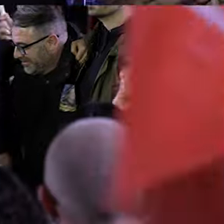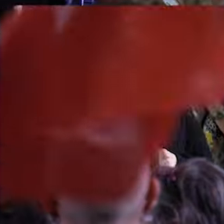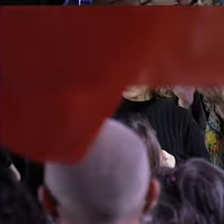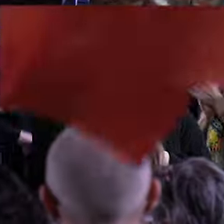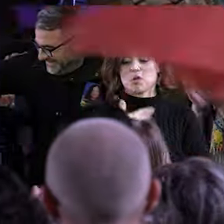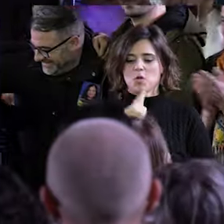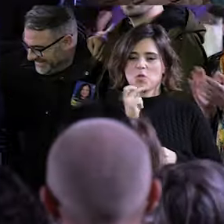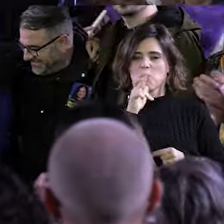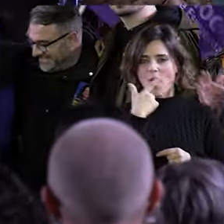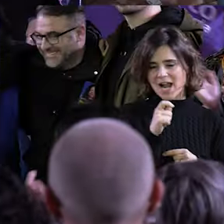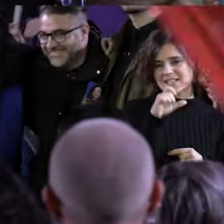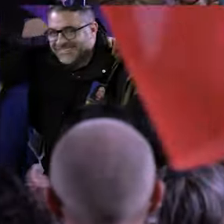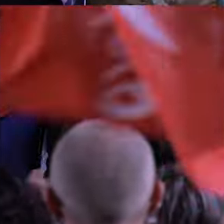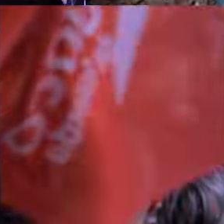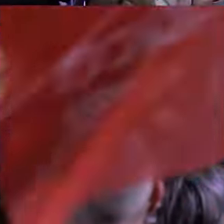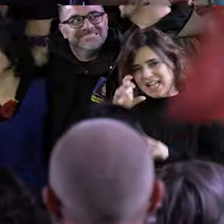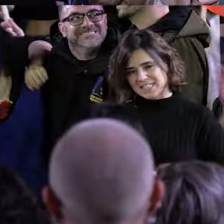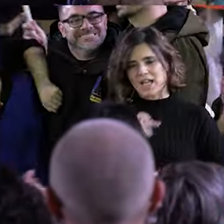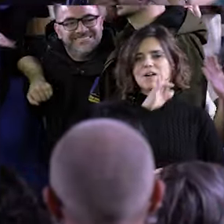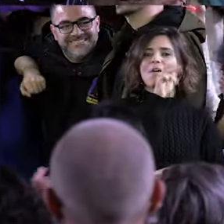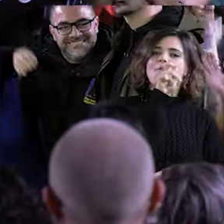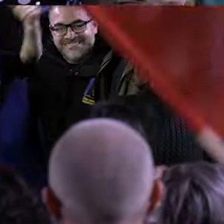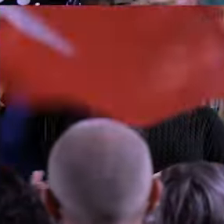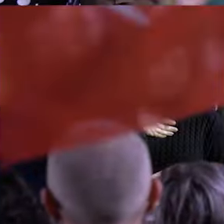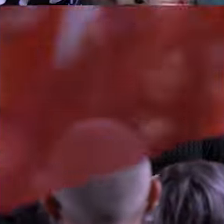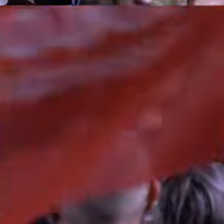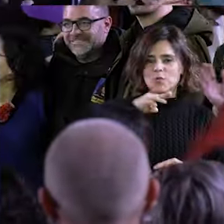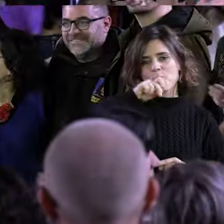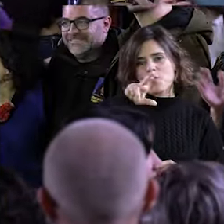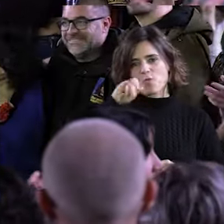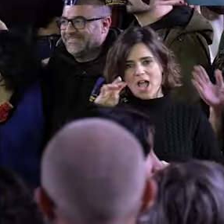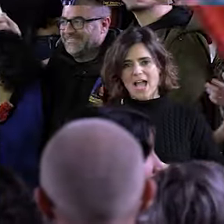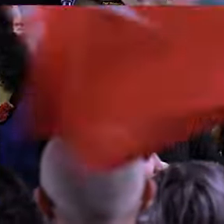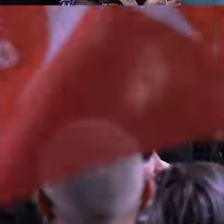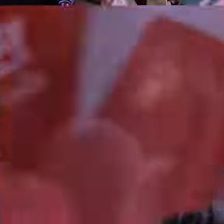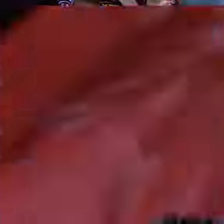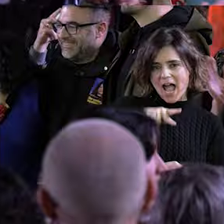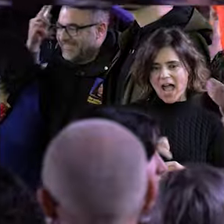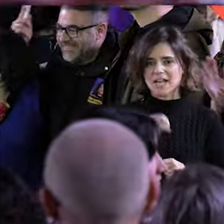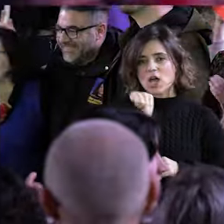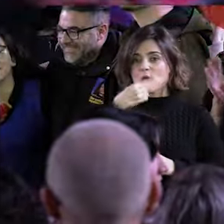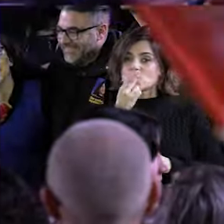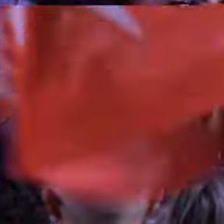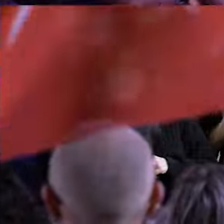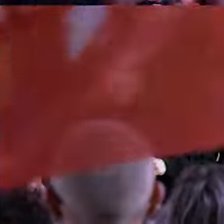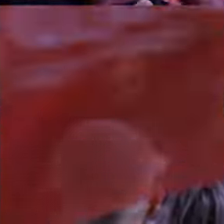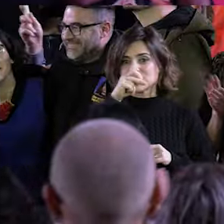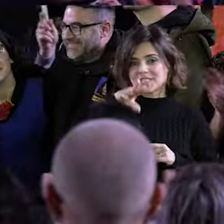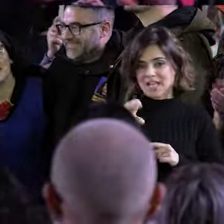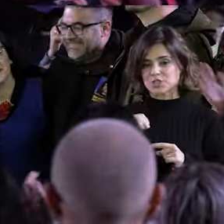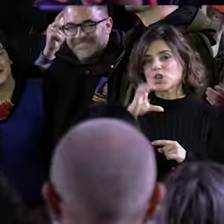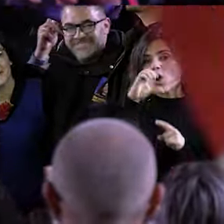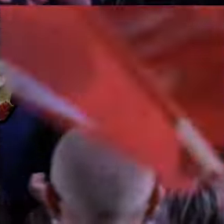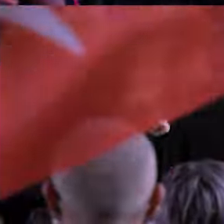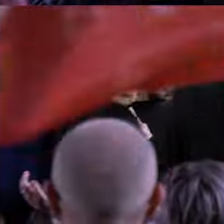Duarte Graça, o Fernando Moraes, a Ana Vasquez, o Nuno Sanches, a Conceição Sereno,